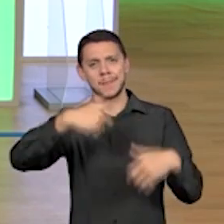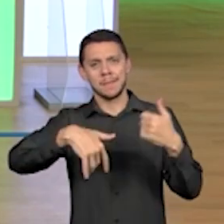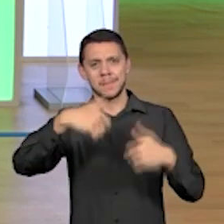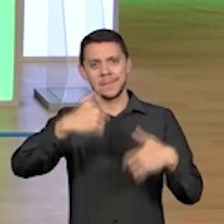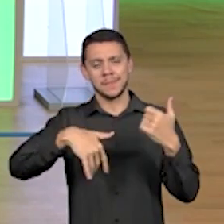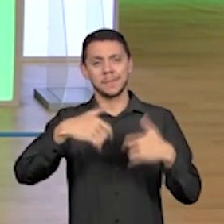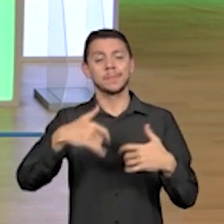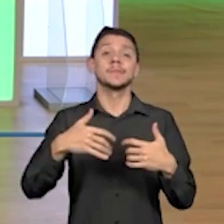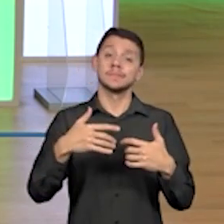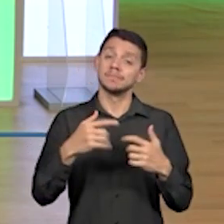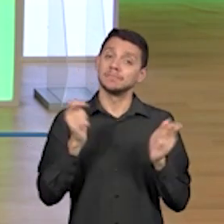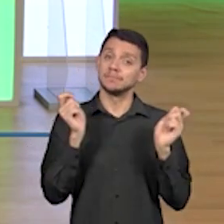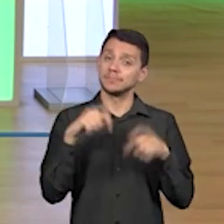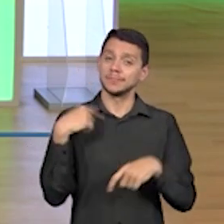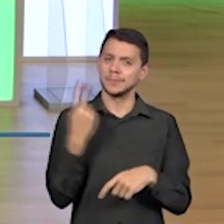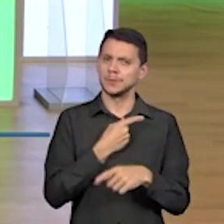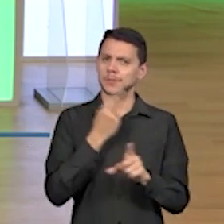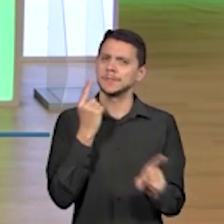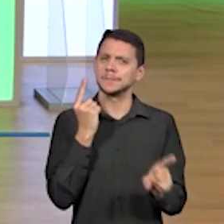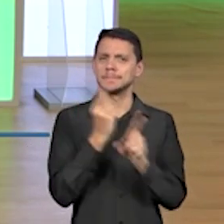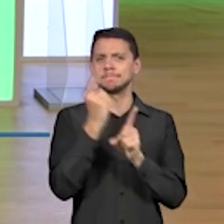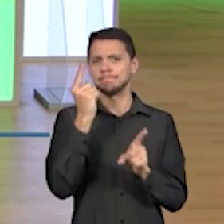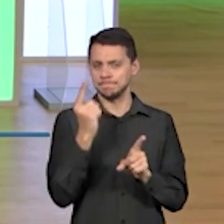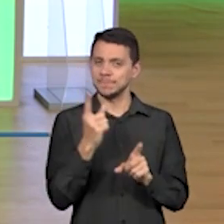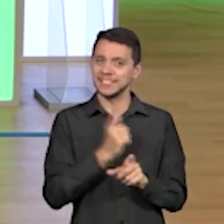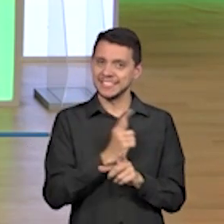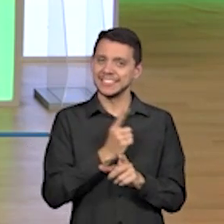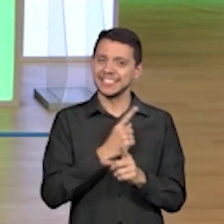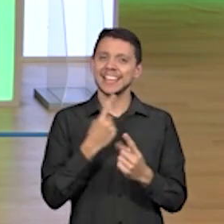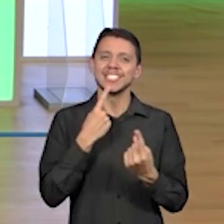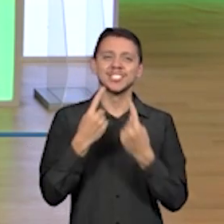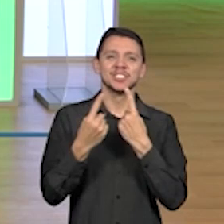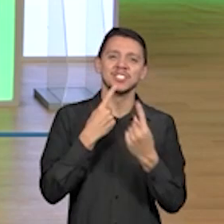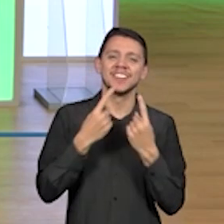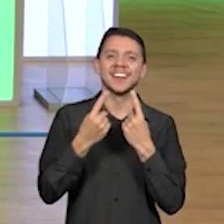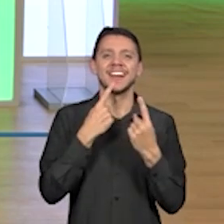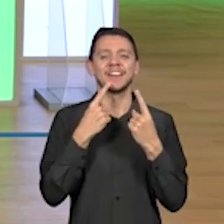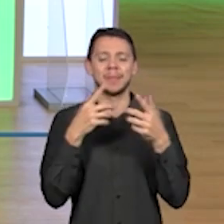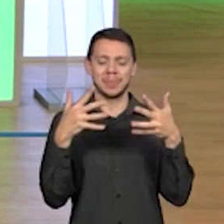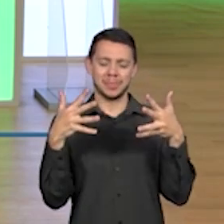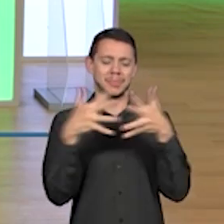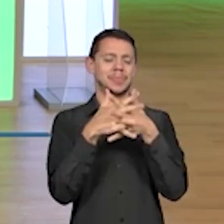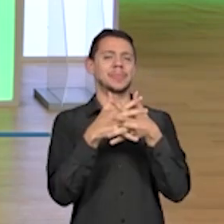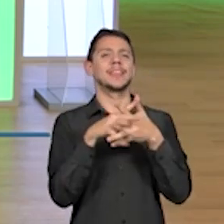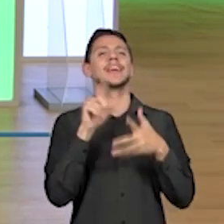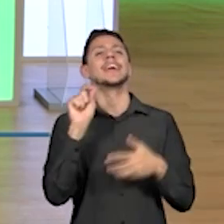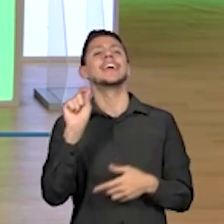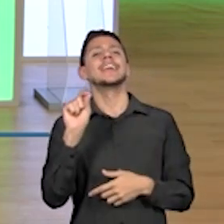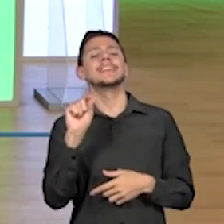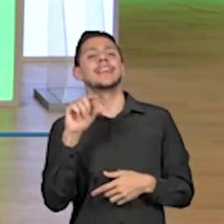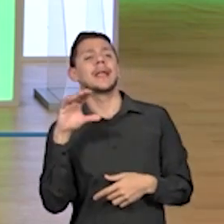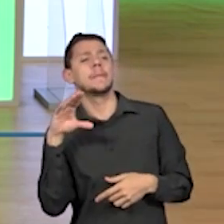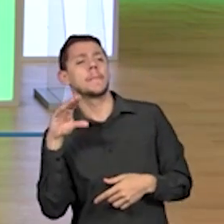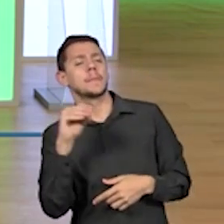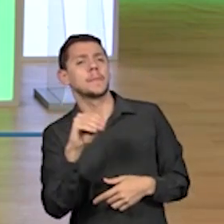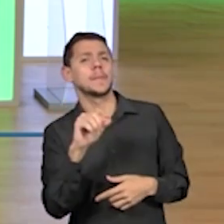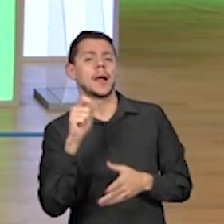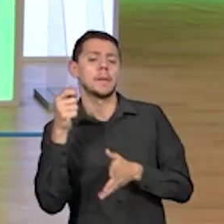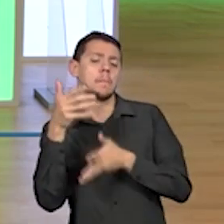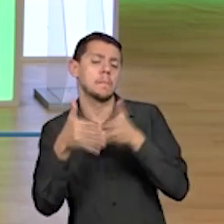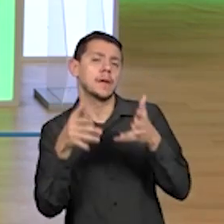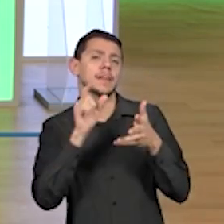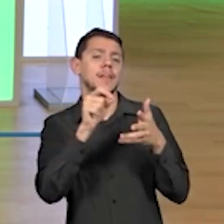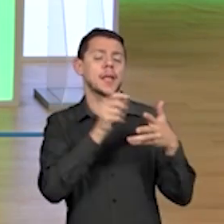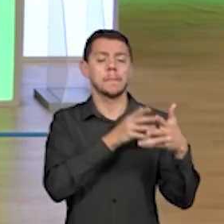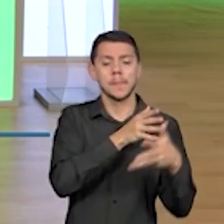gente também consegue identificar bem esse diálogo, não fica confuso, né? Sobre quem é que está falando se tivesse a pontinha para qualquer lado.